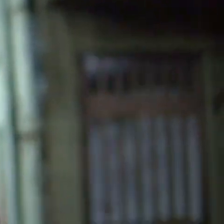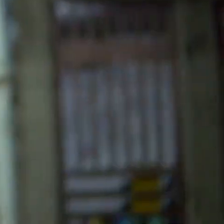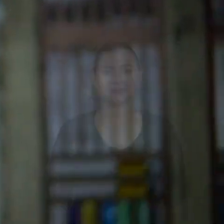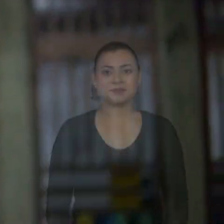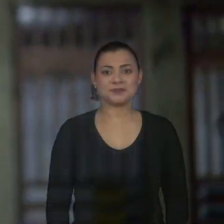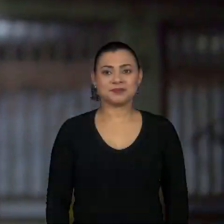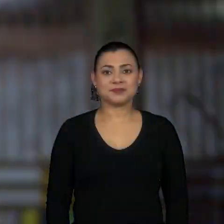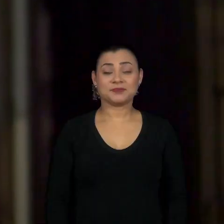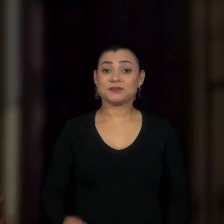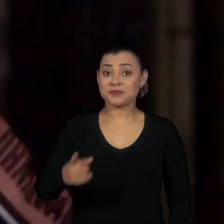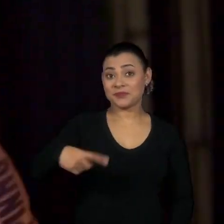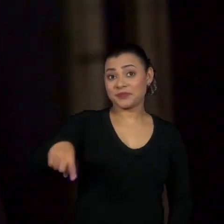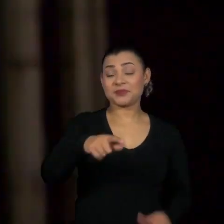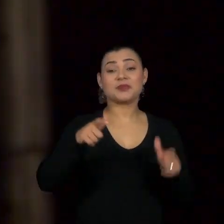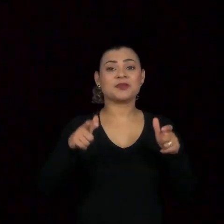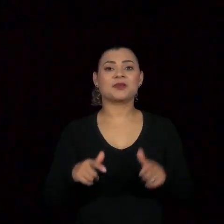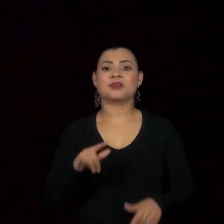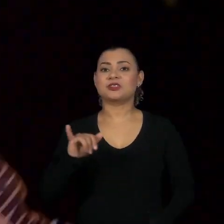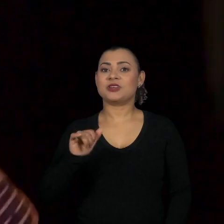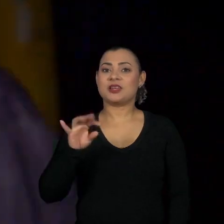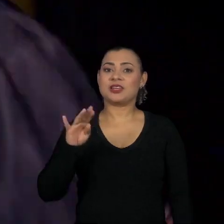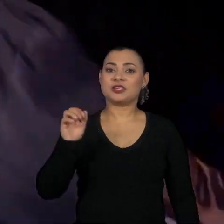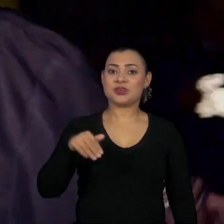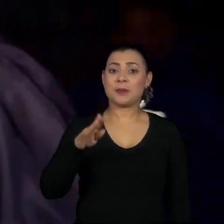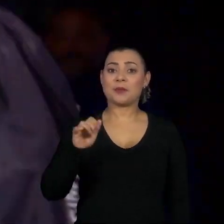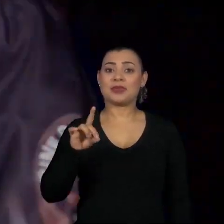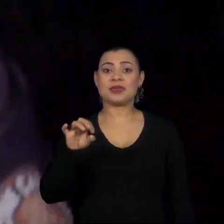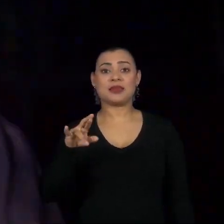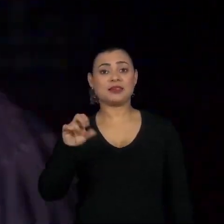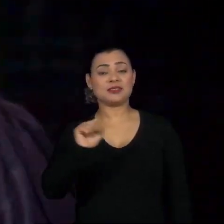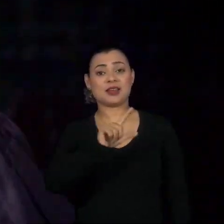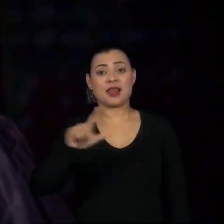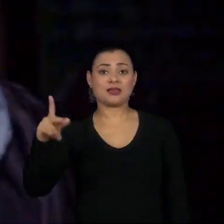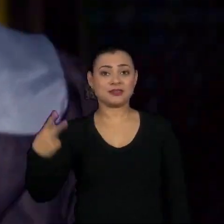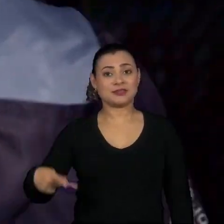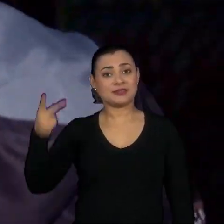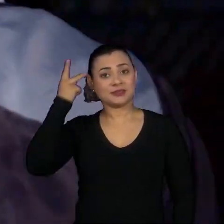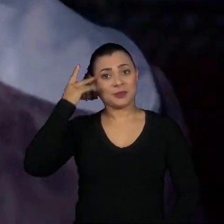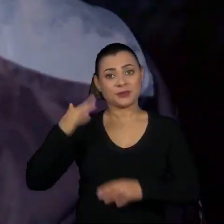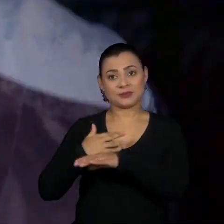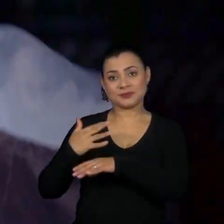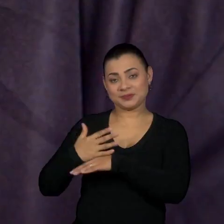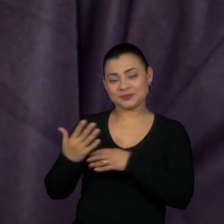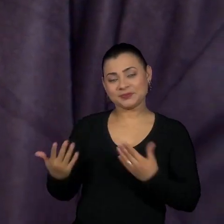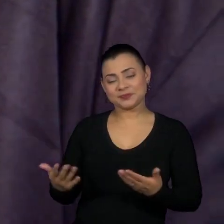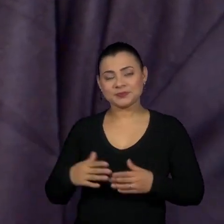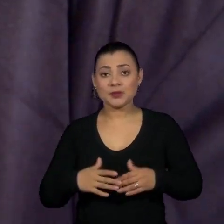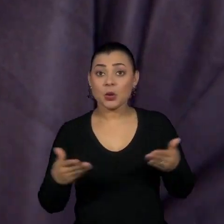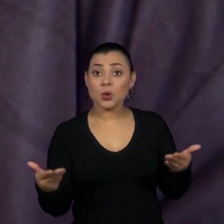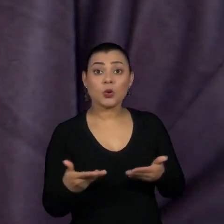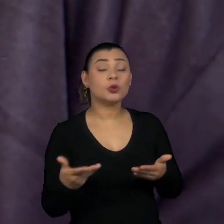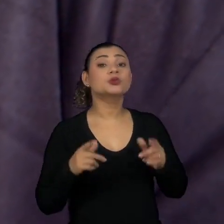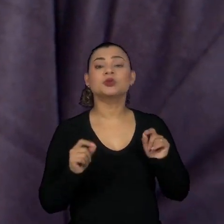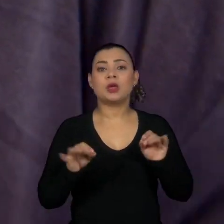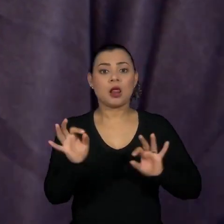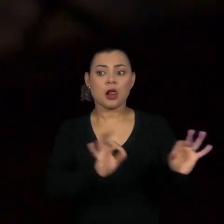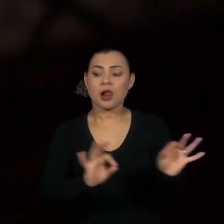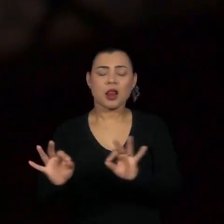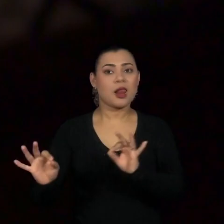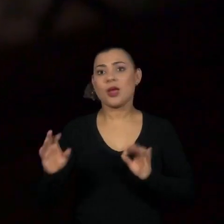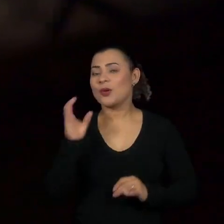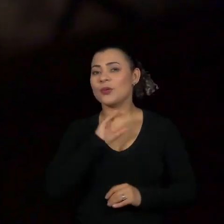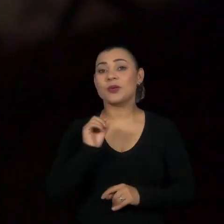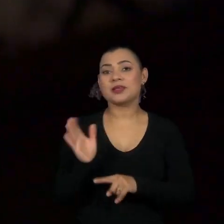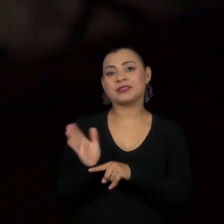Olá, vocês estão aqui no Jardim Bandeirantes, Zona Leste da cidade de São Paulo. Hoje vai ocorrer aqui um projeto